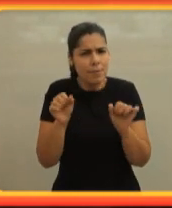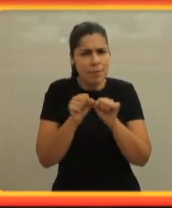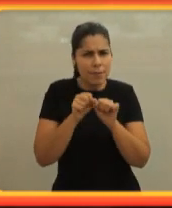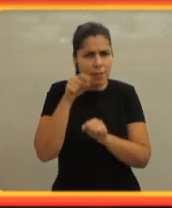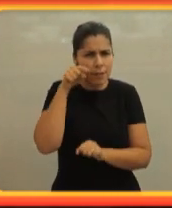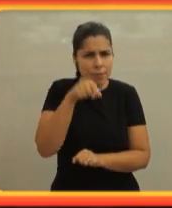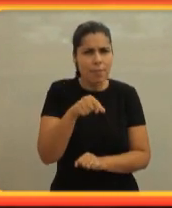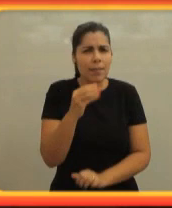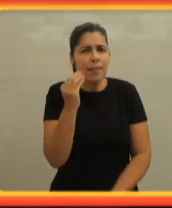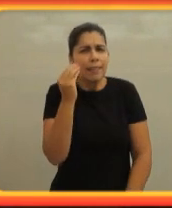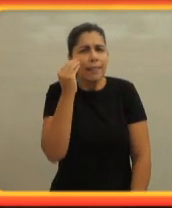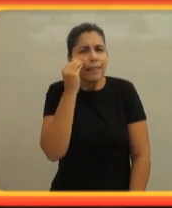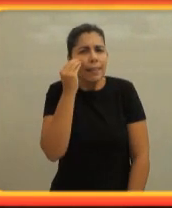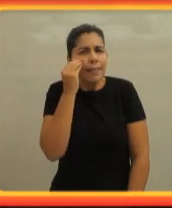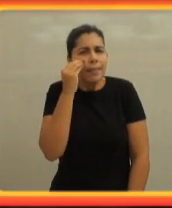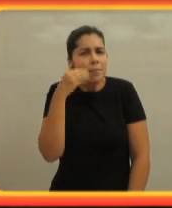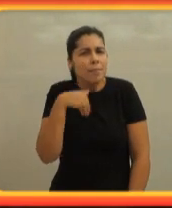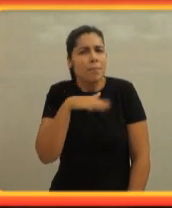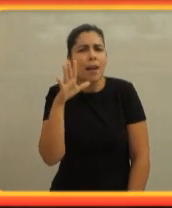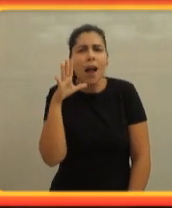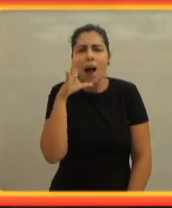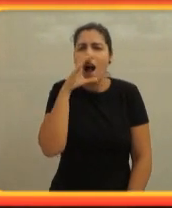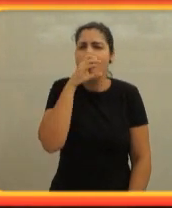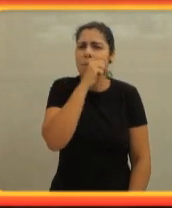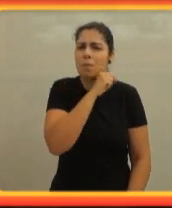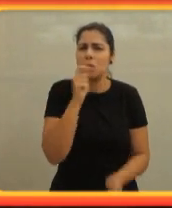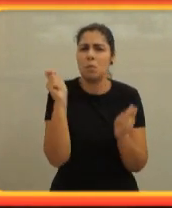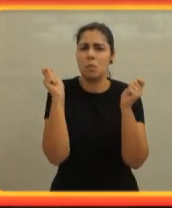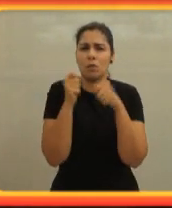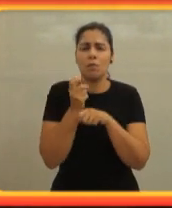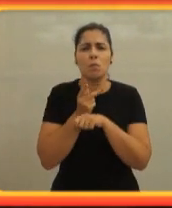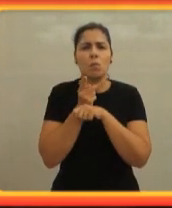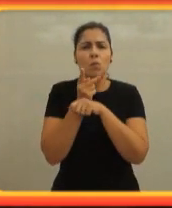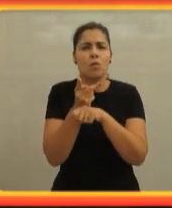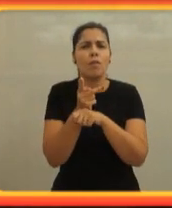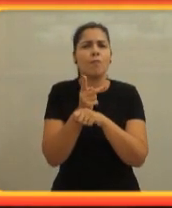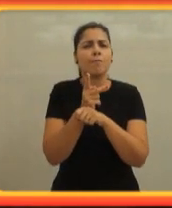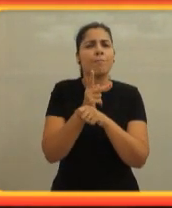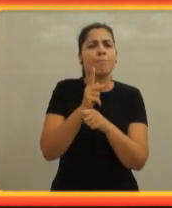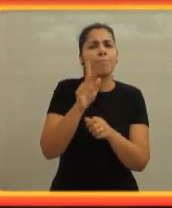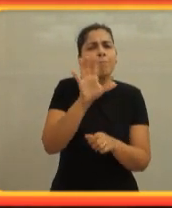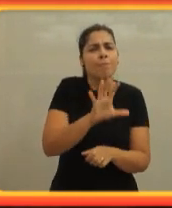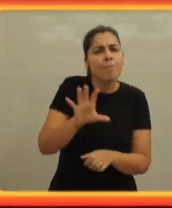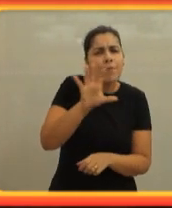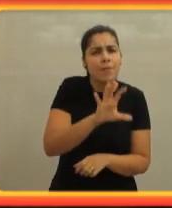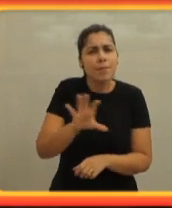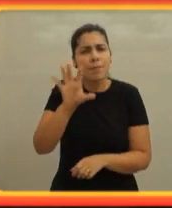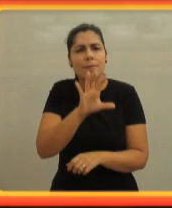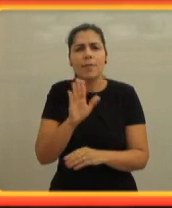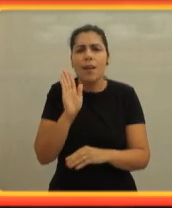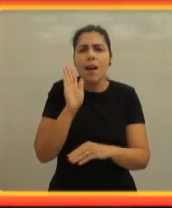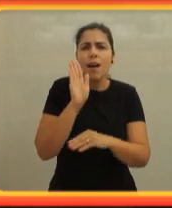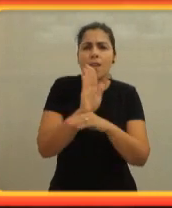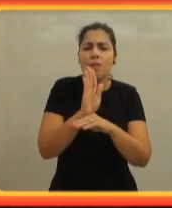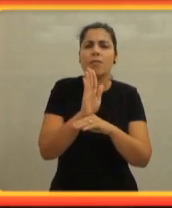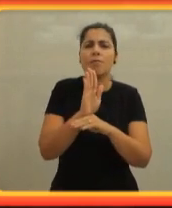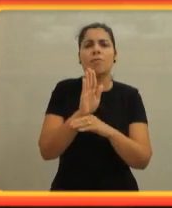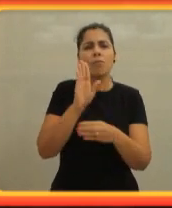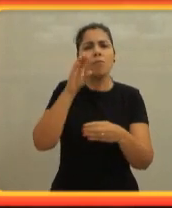formas de se ajudar e de se reabilitar. Buscar formas para ajudar-se, para reabilitar-se, que